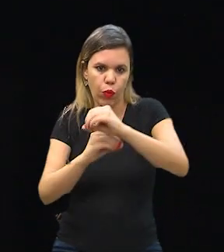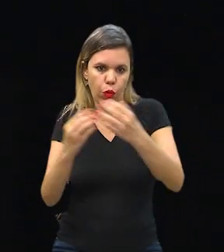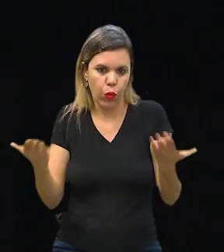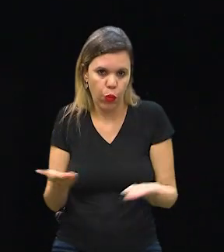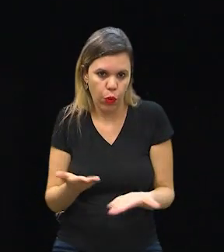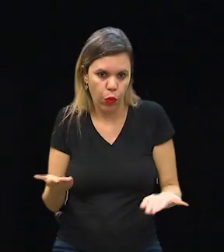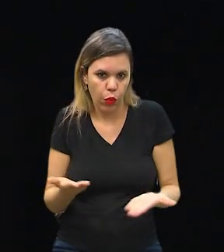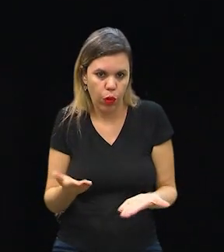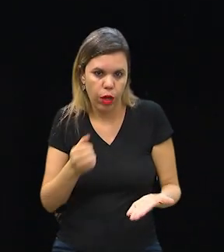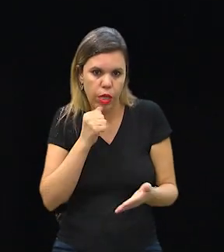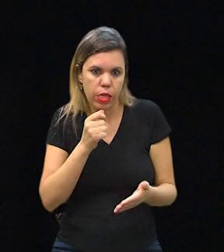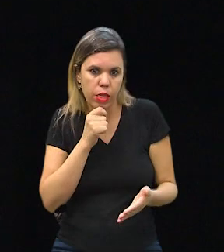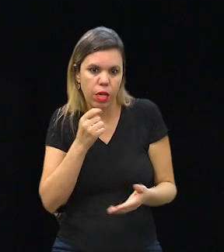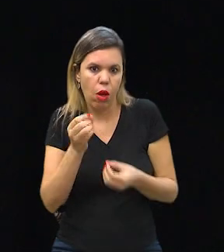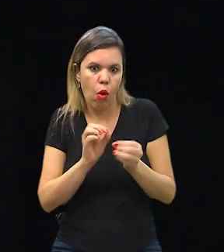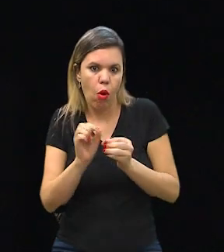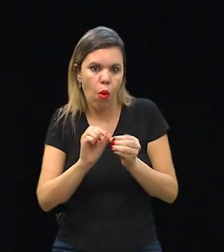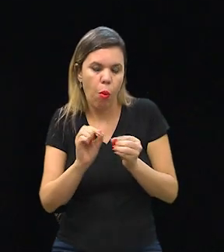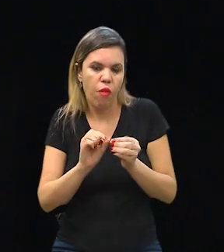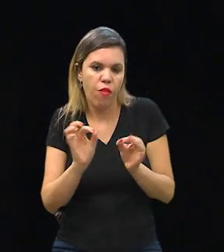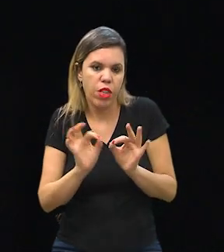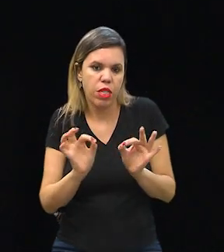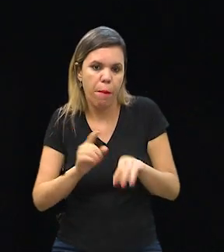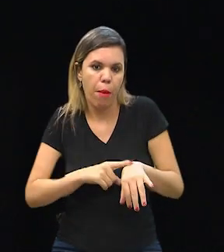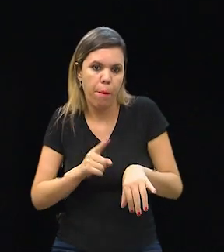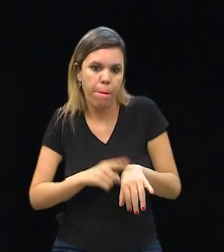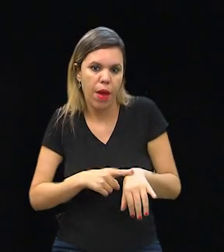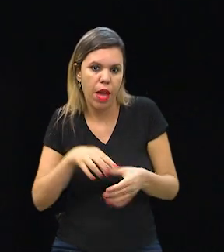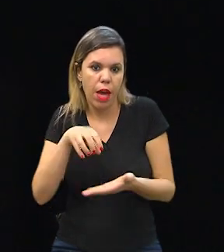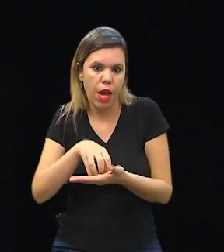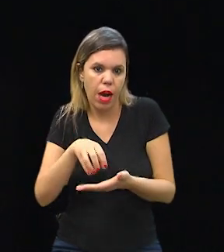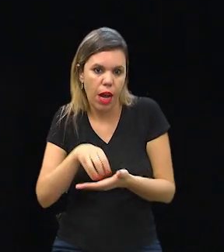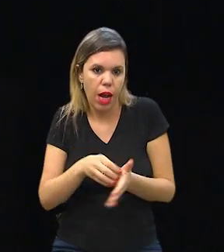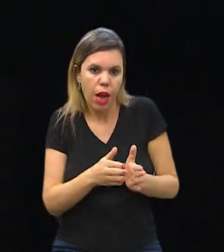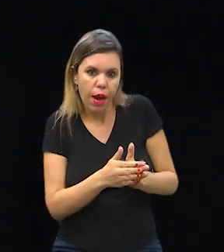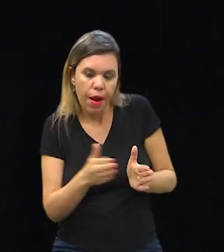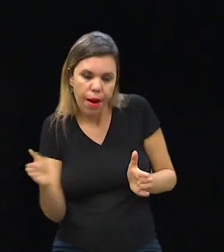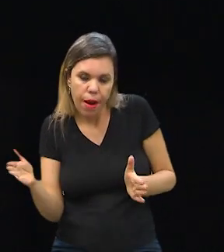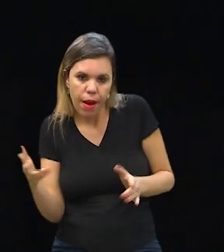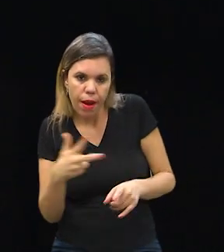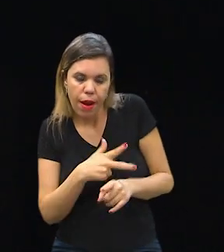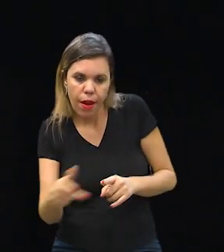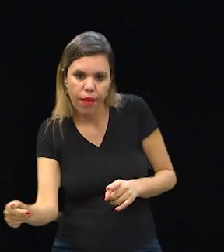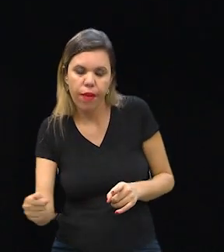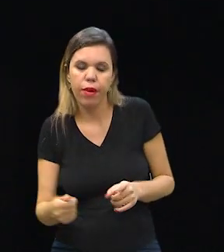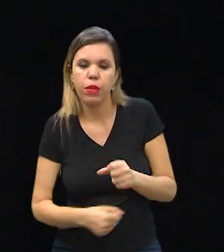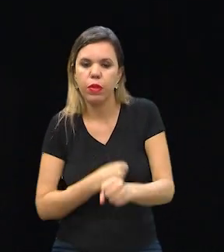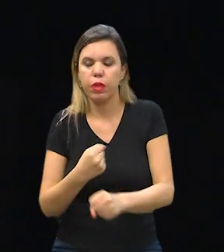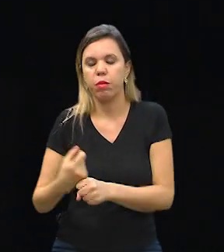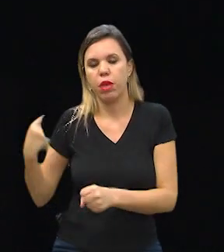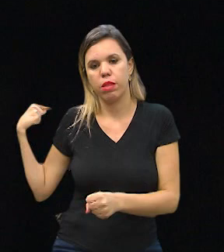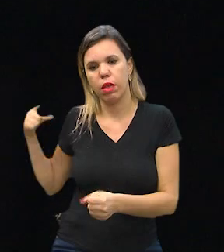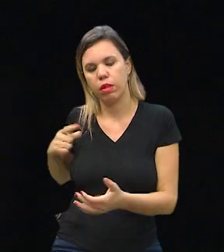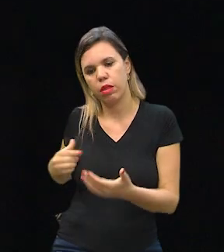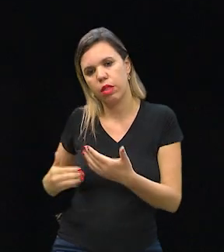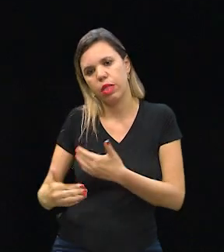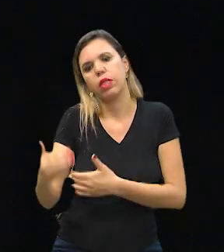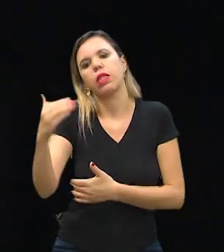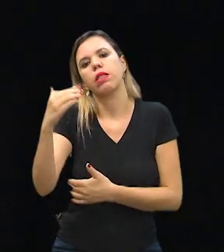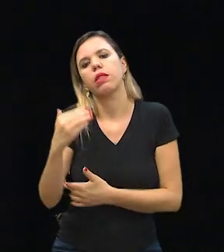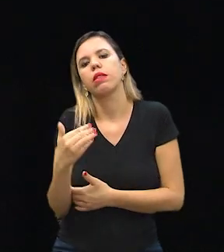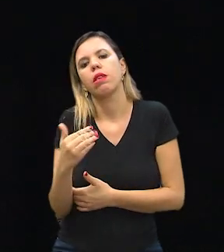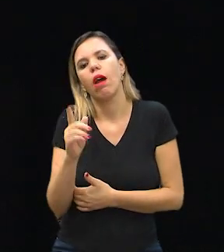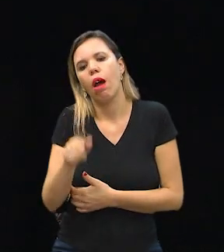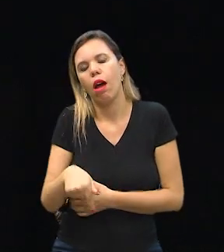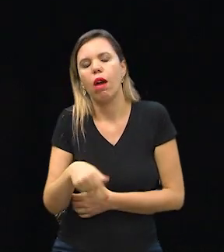estão incubados. Eu queria que vocês falassem desse momento em que a agência passa e que passou desde o ano passado, a gente teve aí e ainda